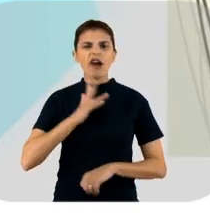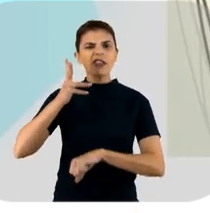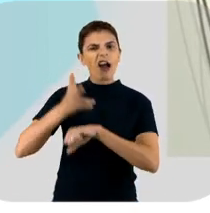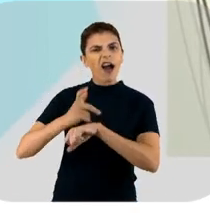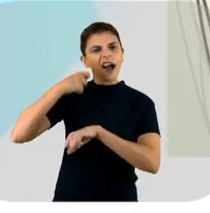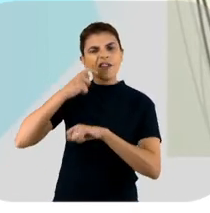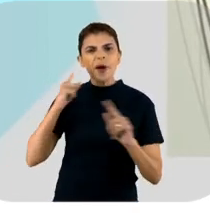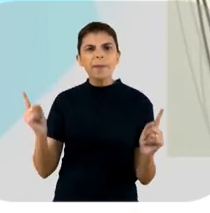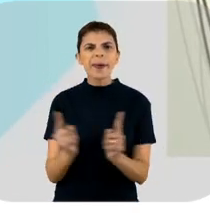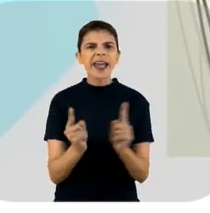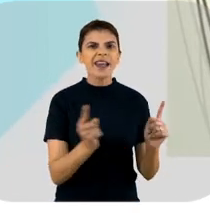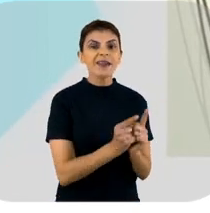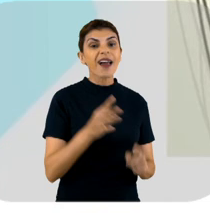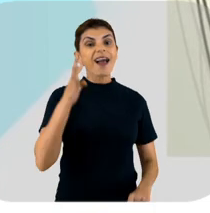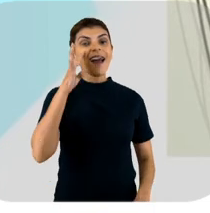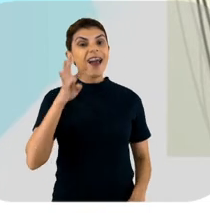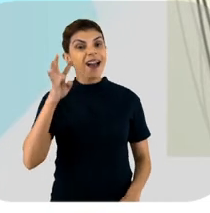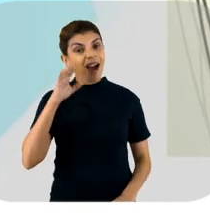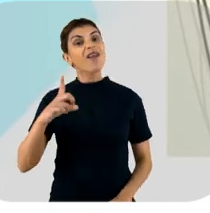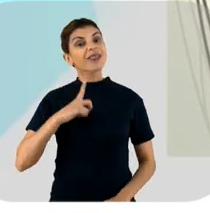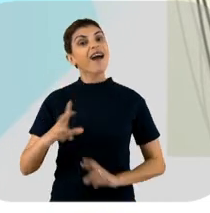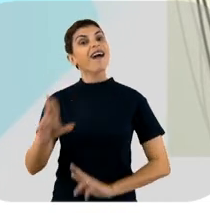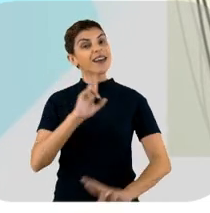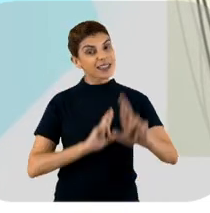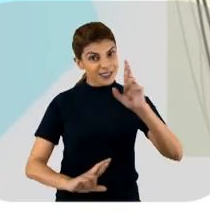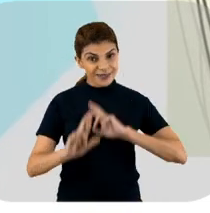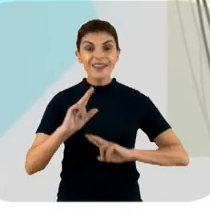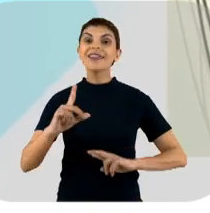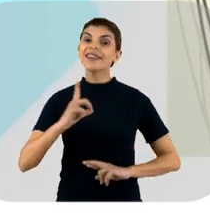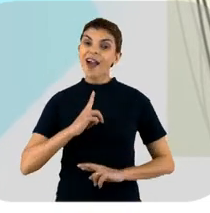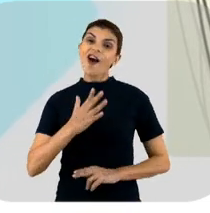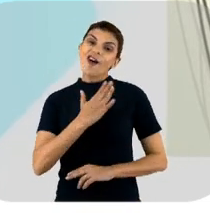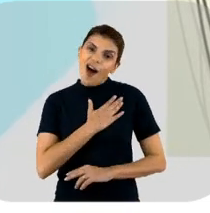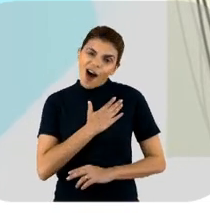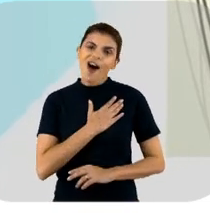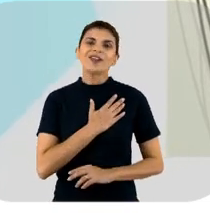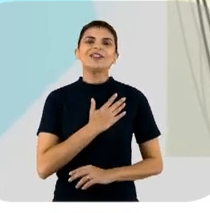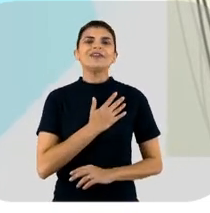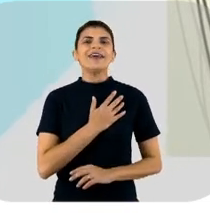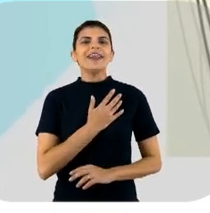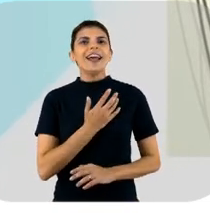pequenos vídeos, e acham legais, e têm efeitos.